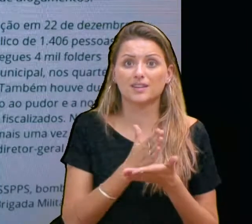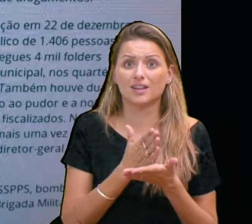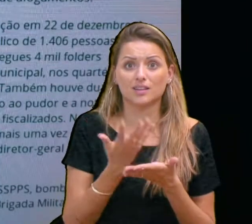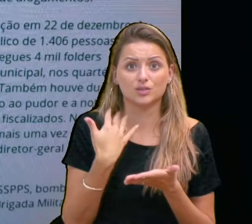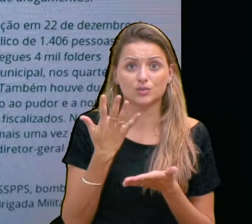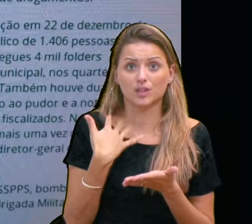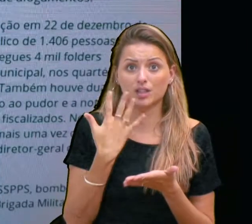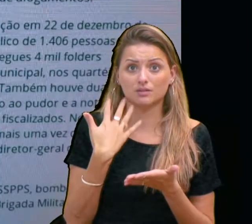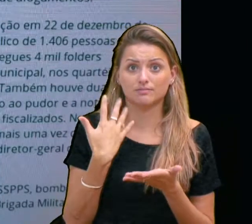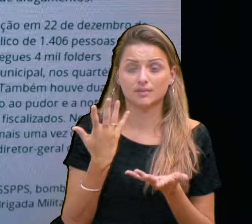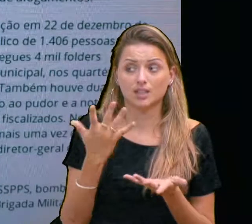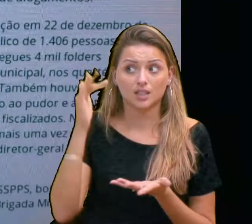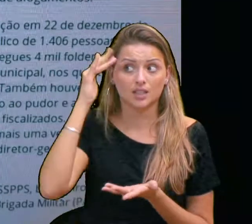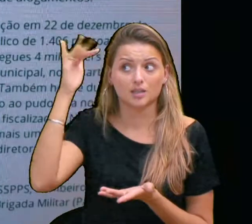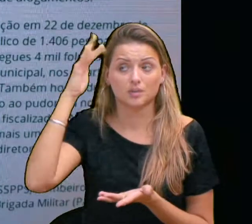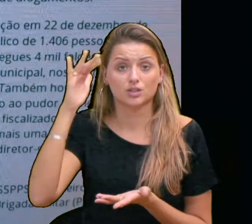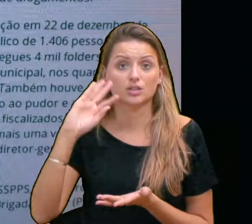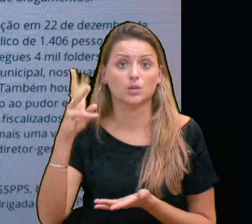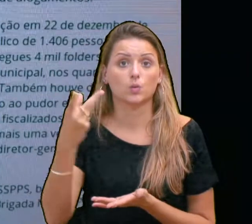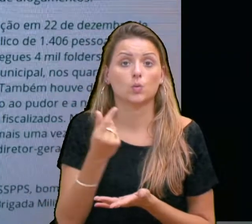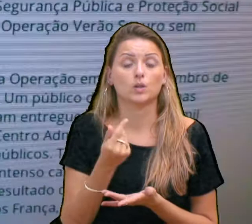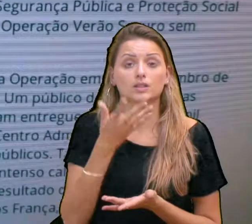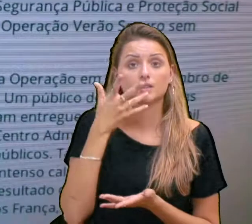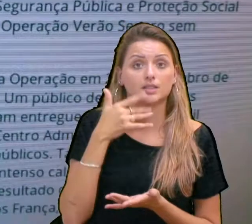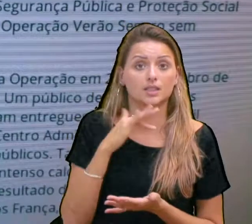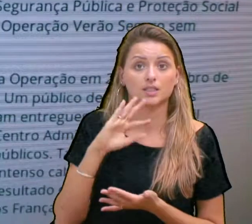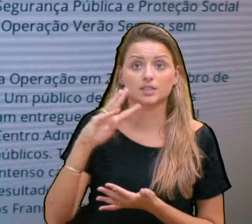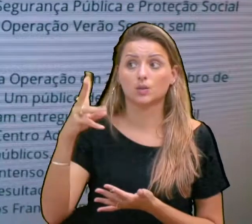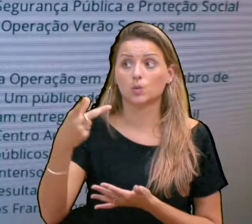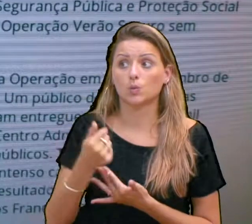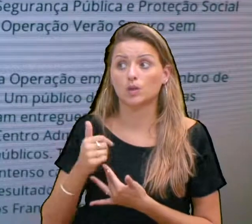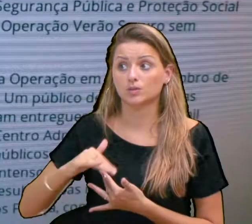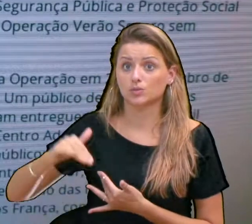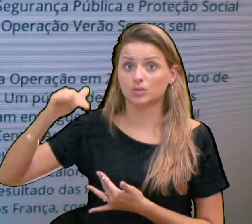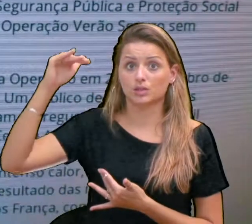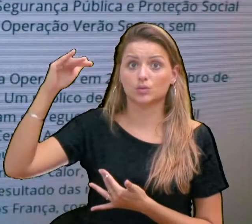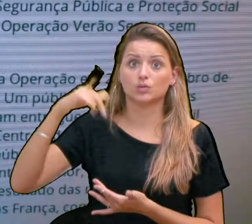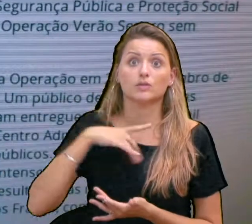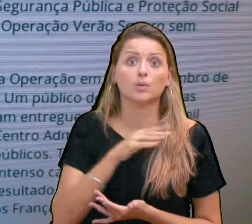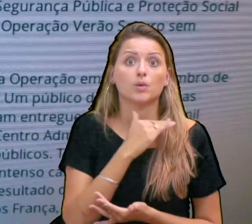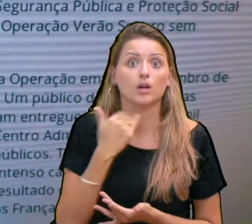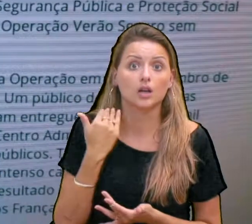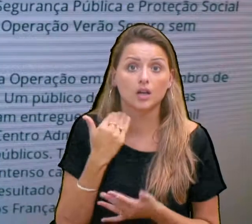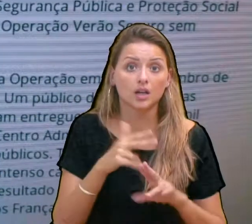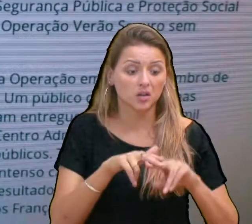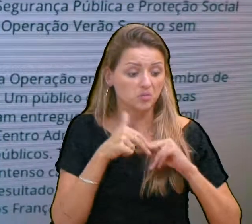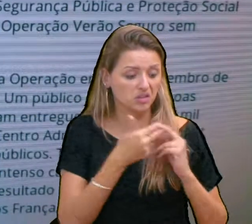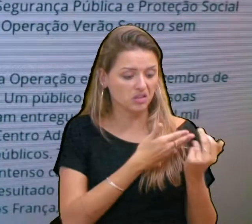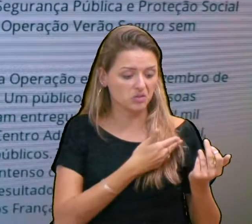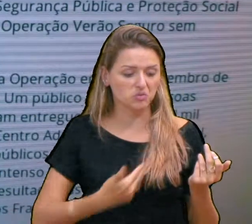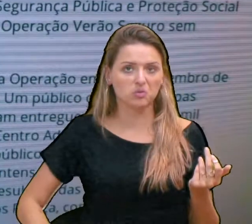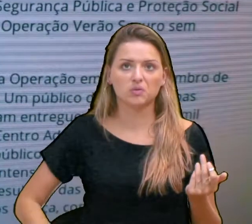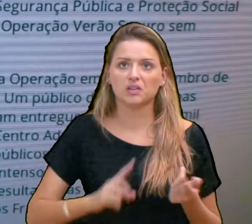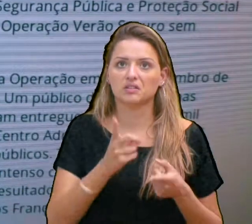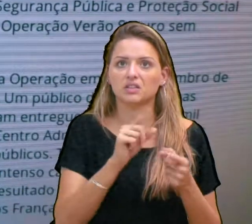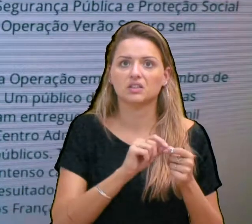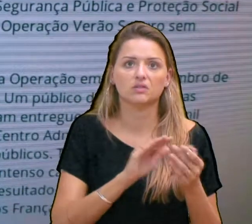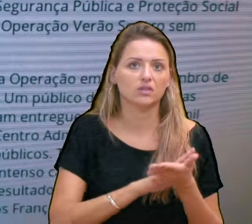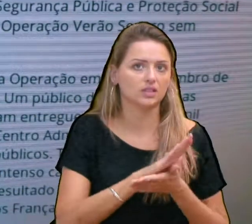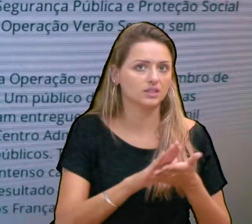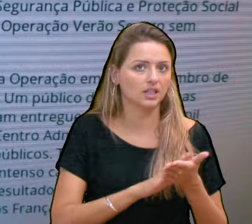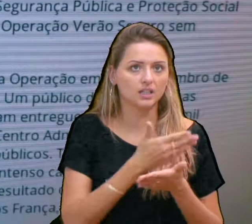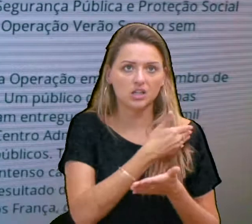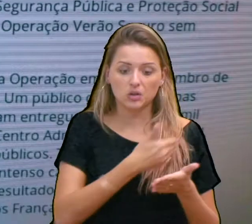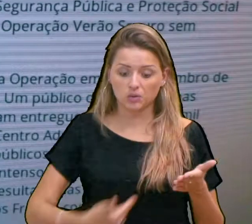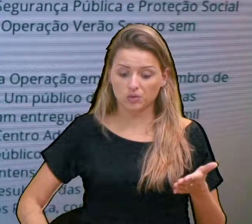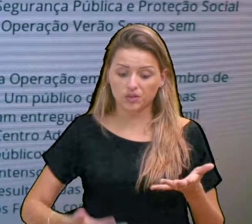Sabe quantas crianças, quantos adultos virão a óbito ou afogamento por causa de um governo insensível que